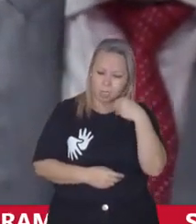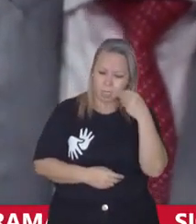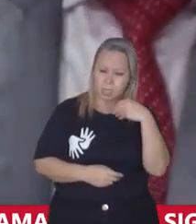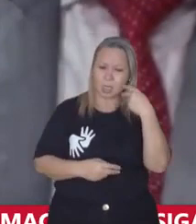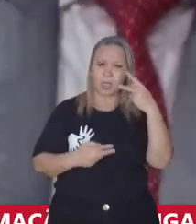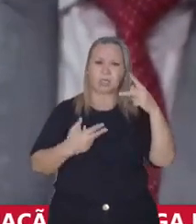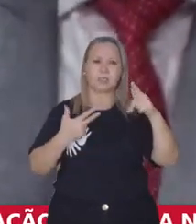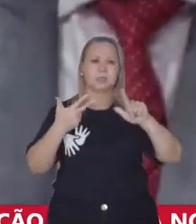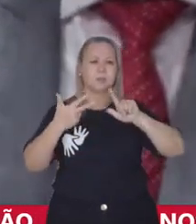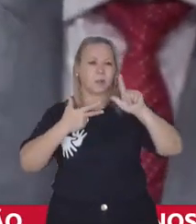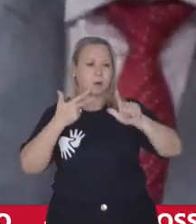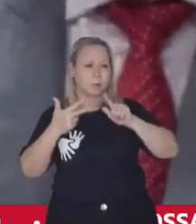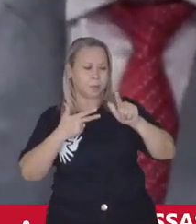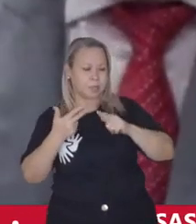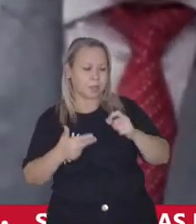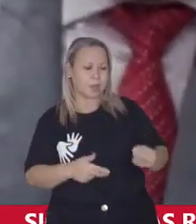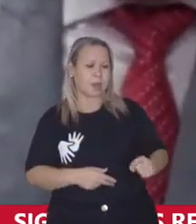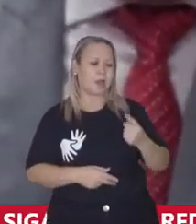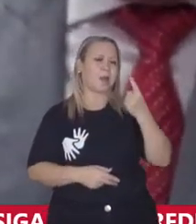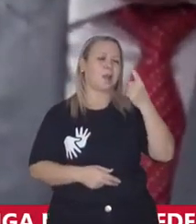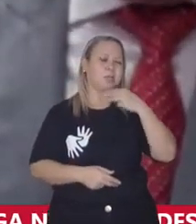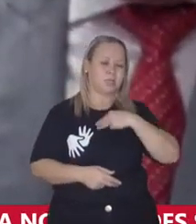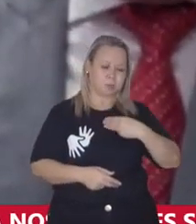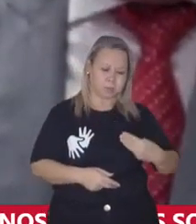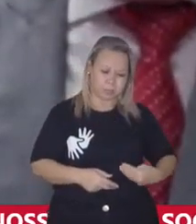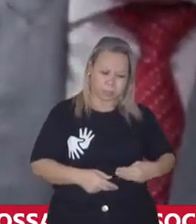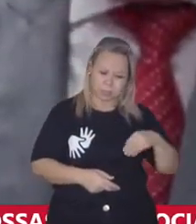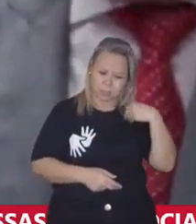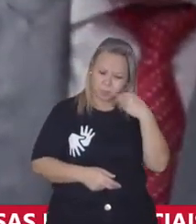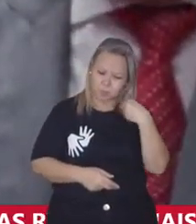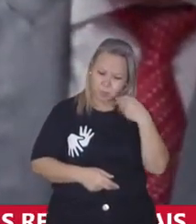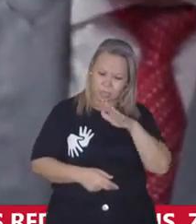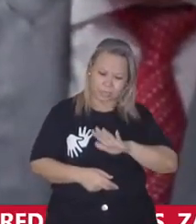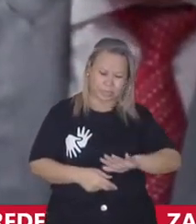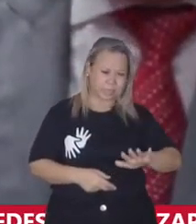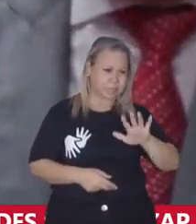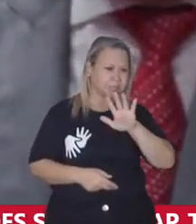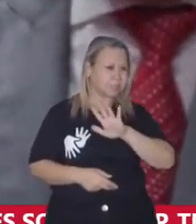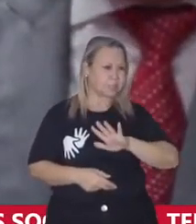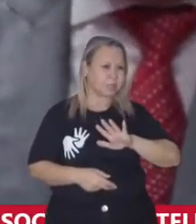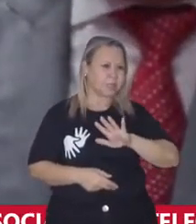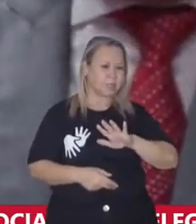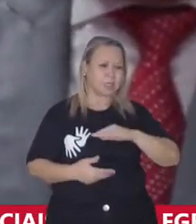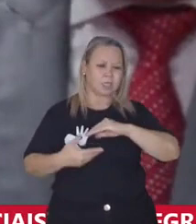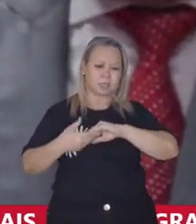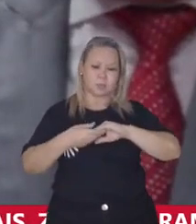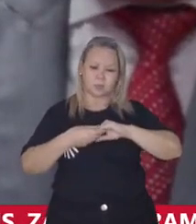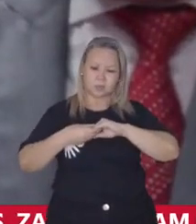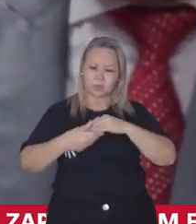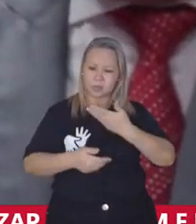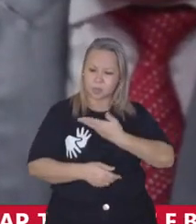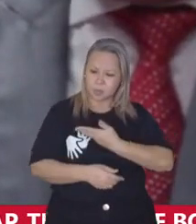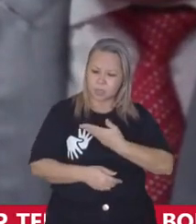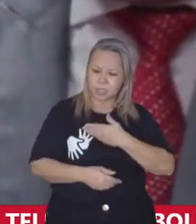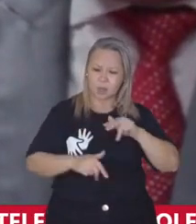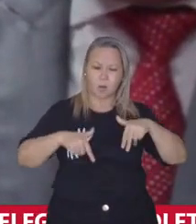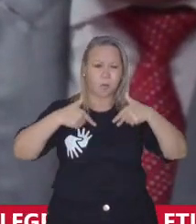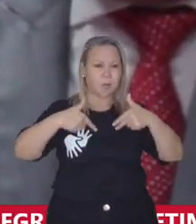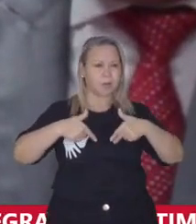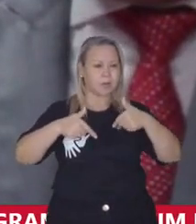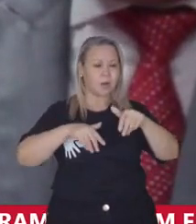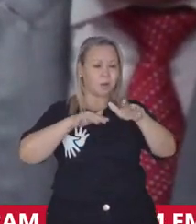parlamentar, de experiência de ex-ministros, de experiência de companheiros que estão ainda militando no